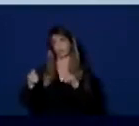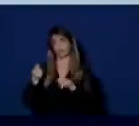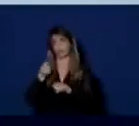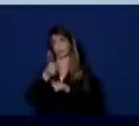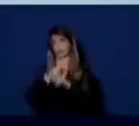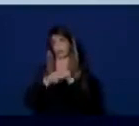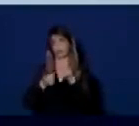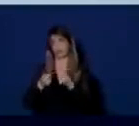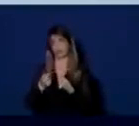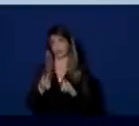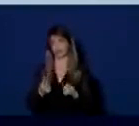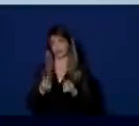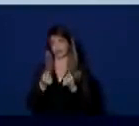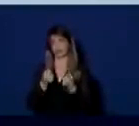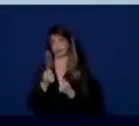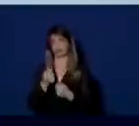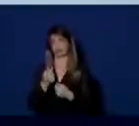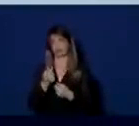durante o